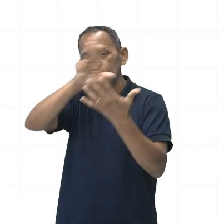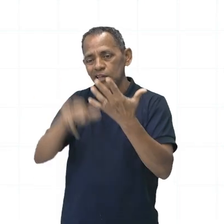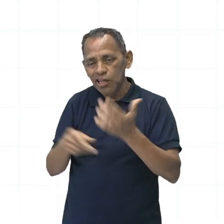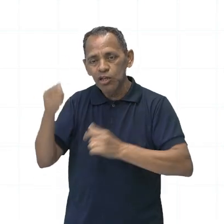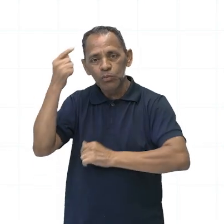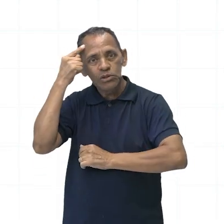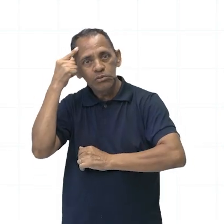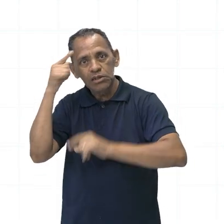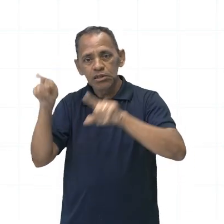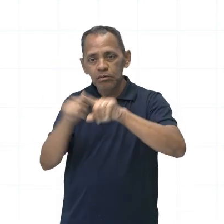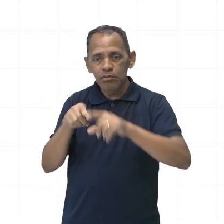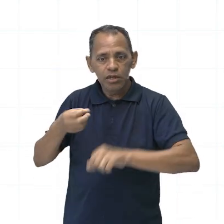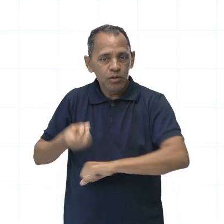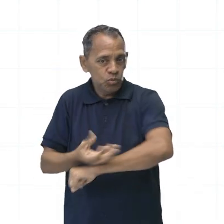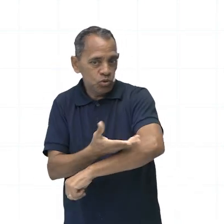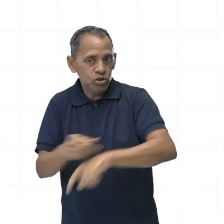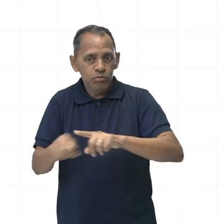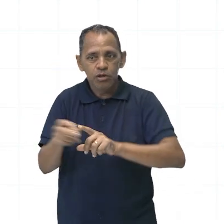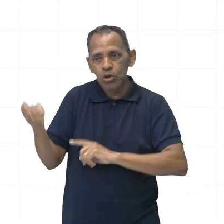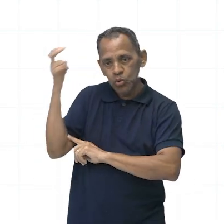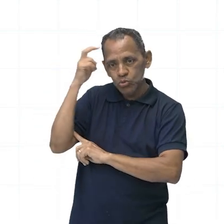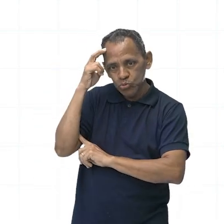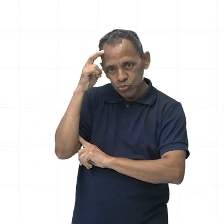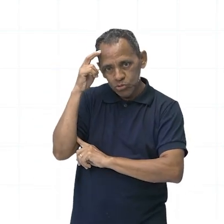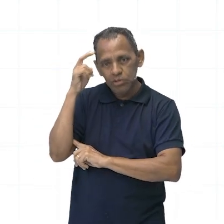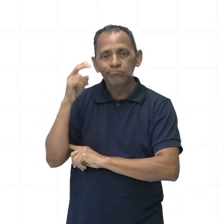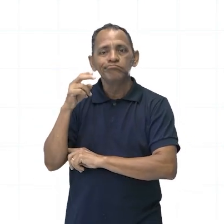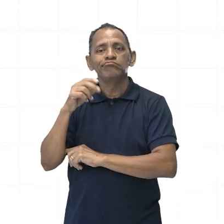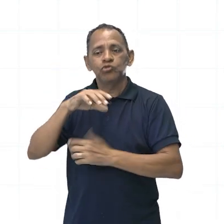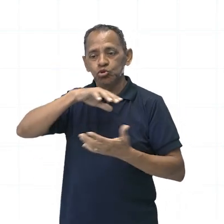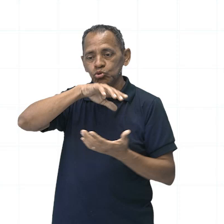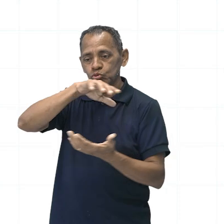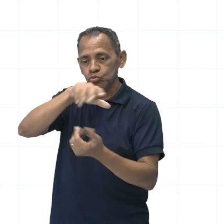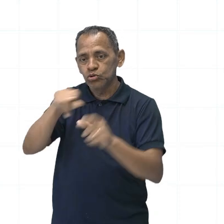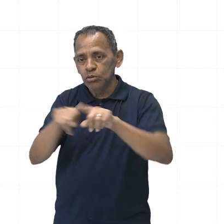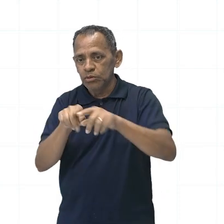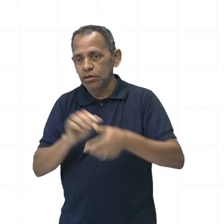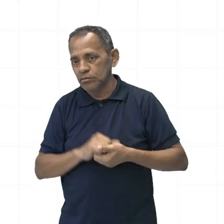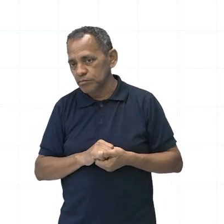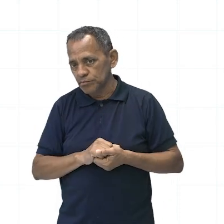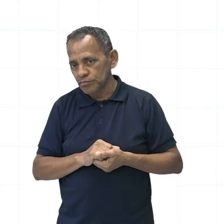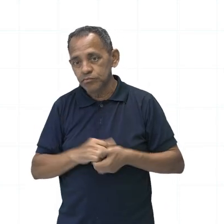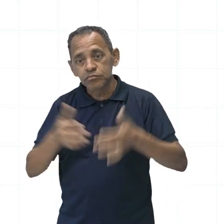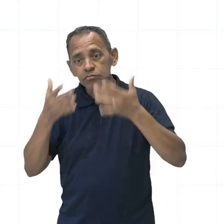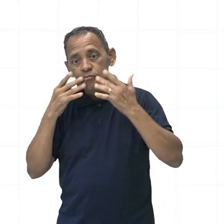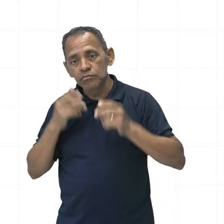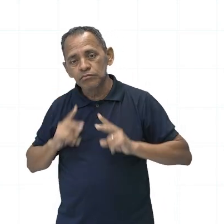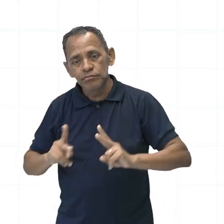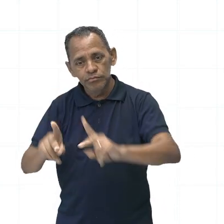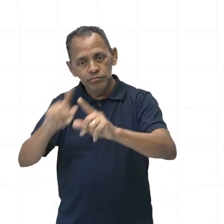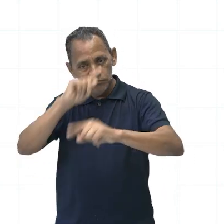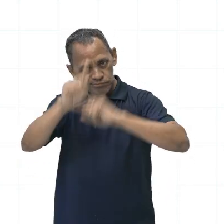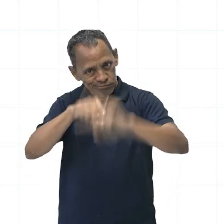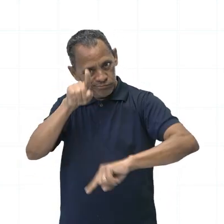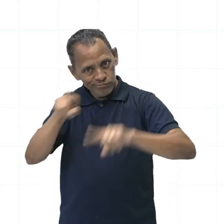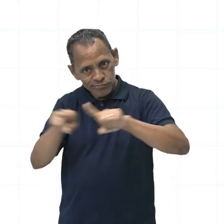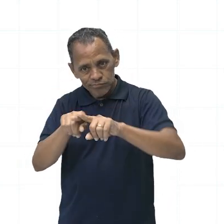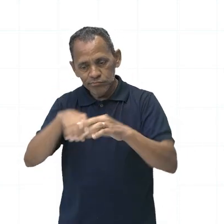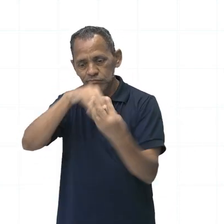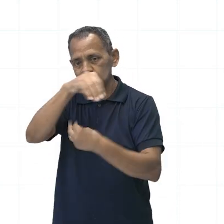de pensamentos, emoções e culturas ao redor do mundo. O teatro continua a